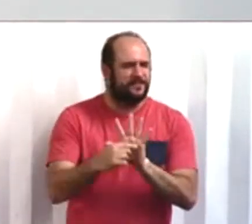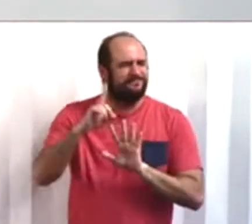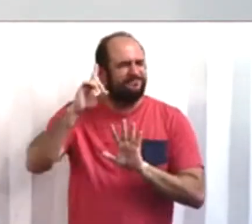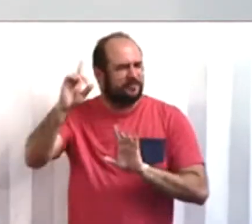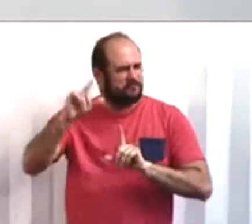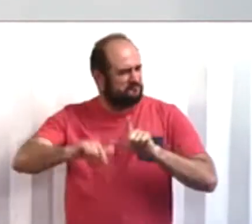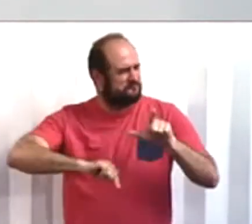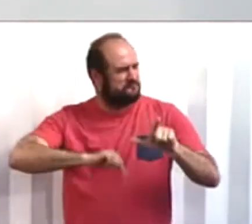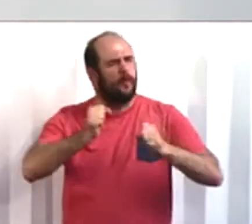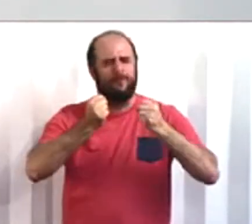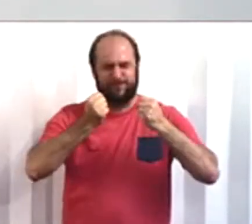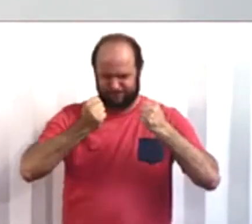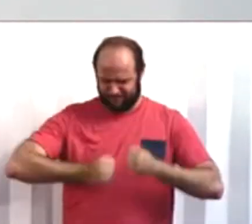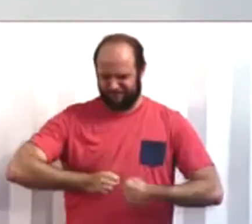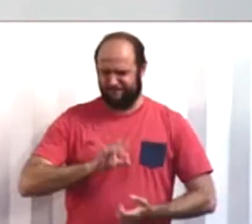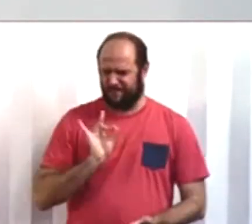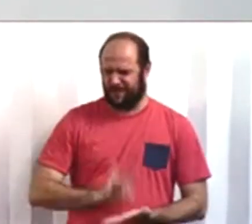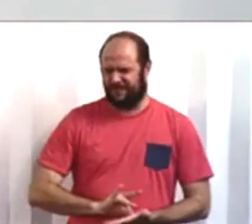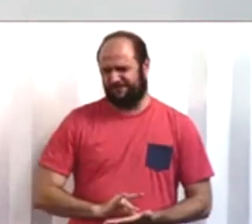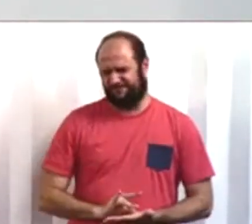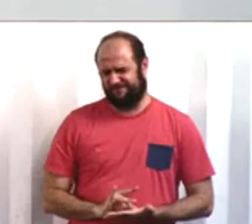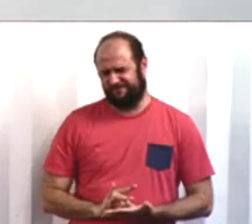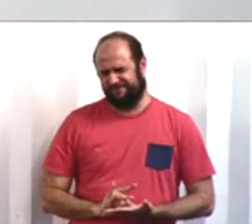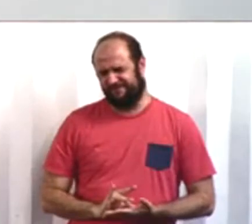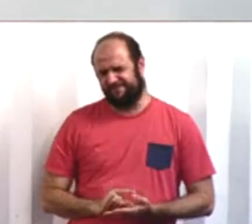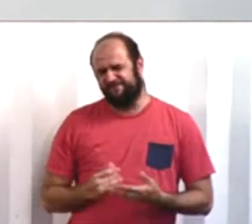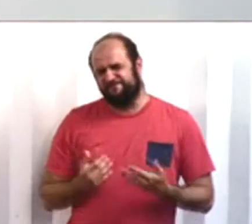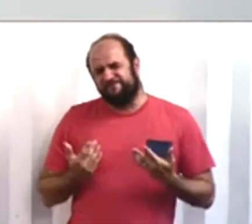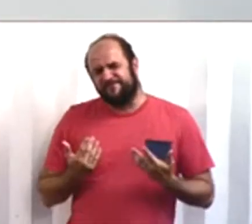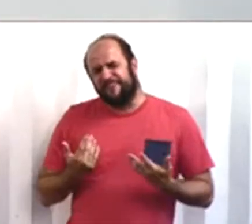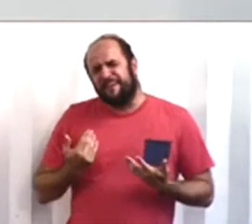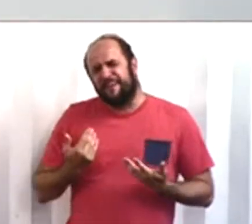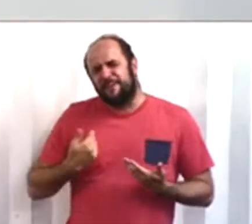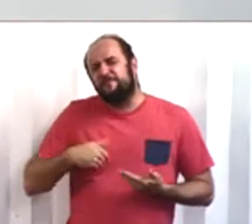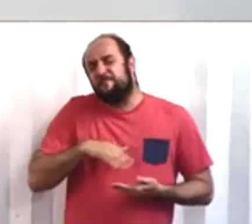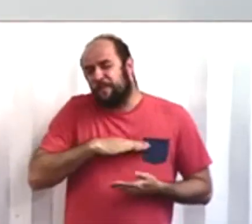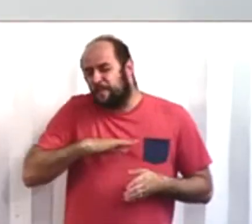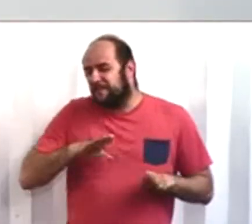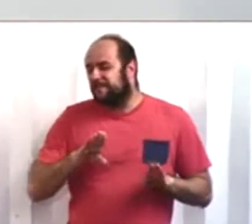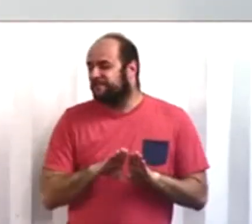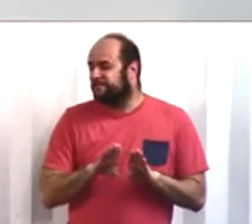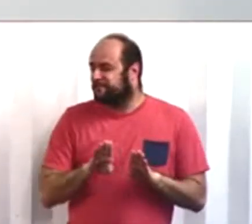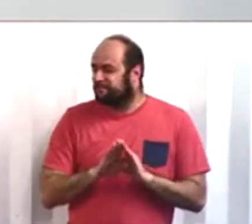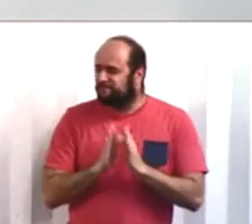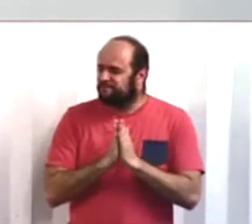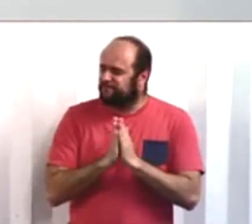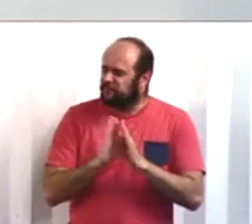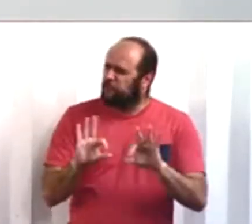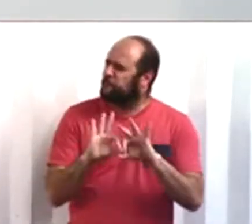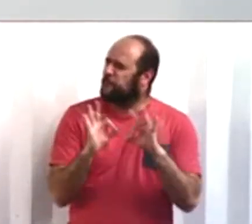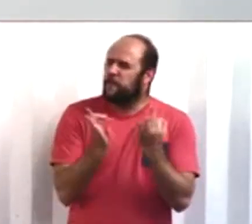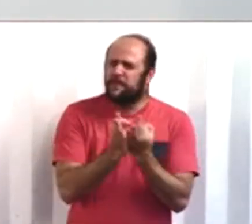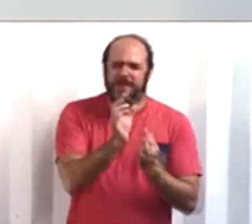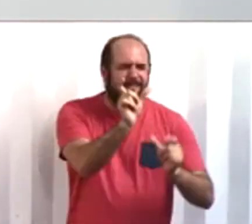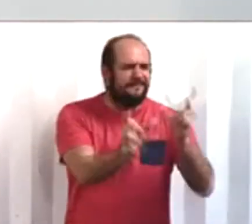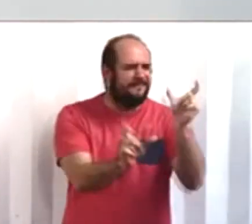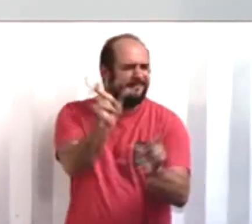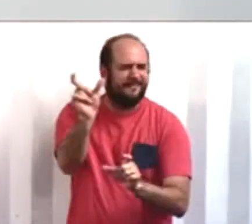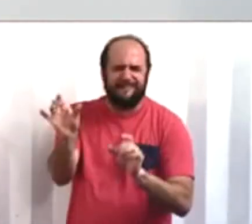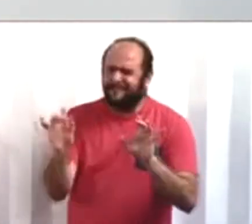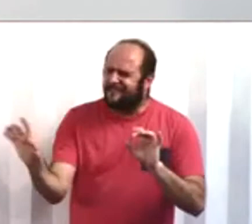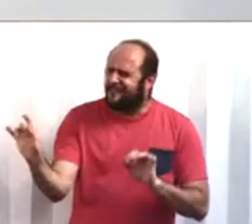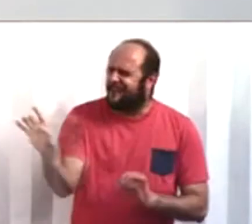com poder mesmo. E por isso, Senhor, nós também intercedemos por nossas famílias, nossos